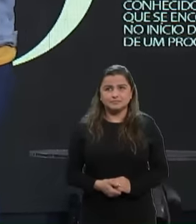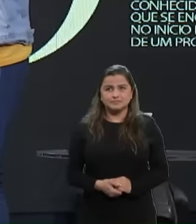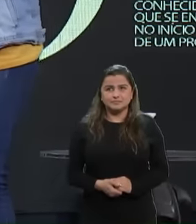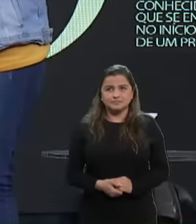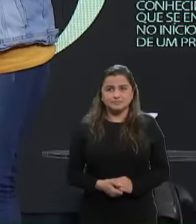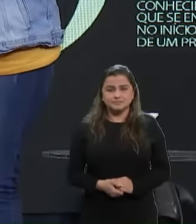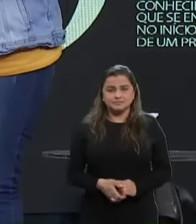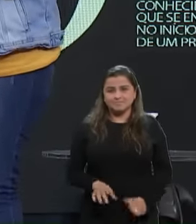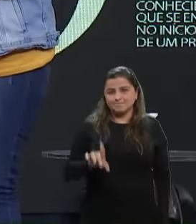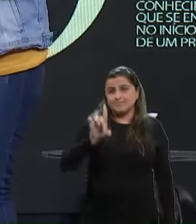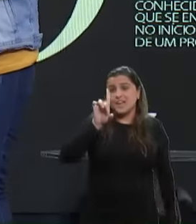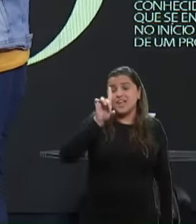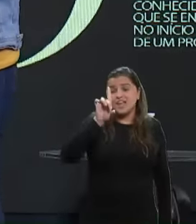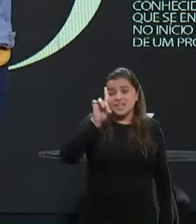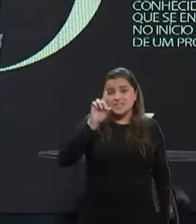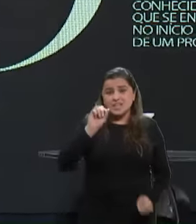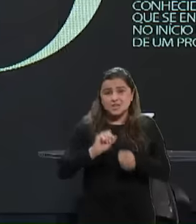Deus levanta um altar